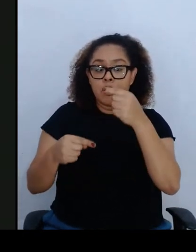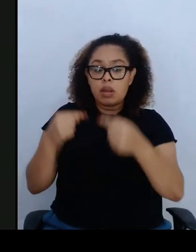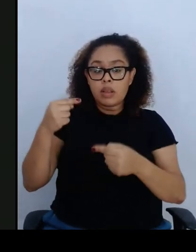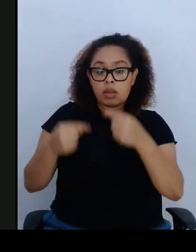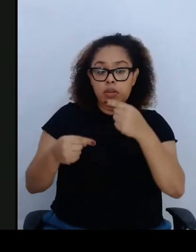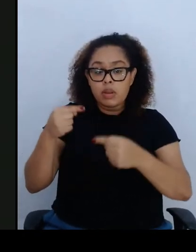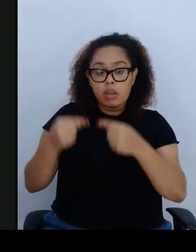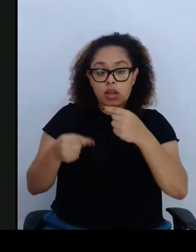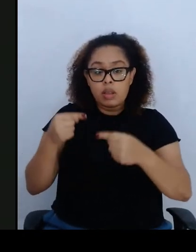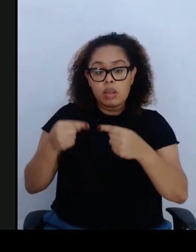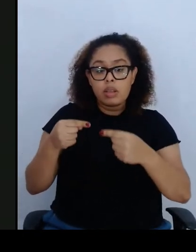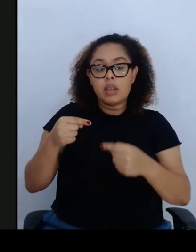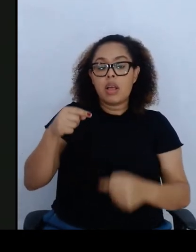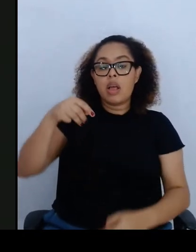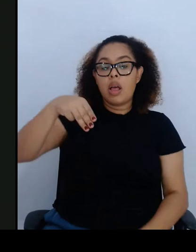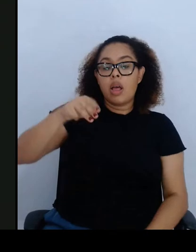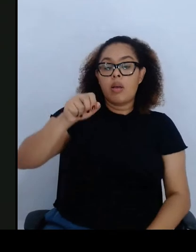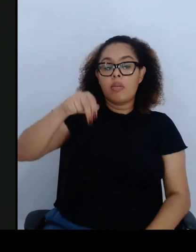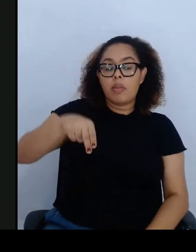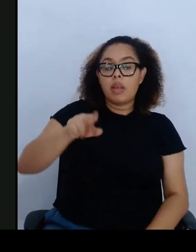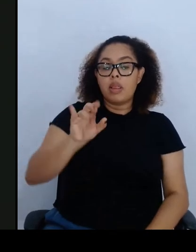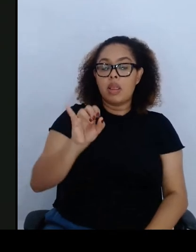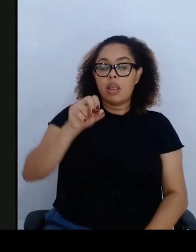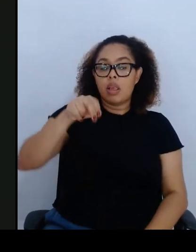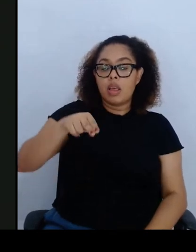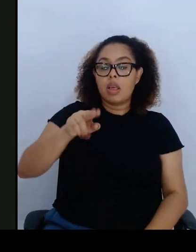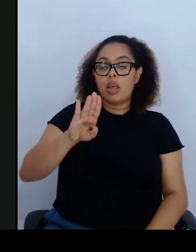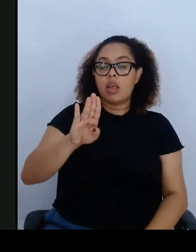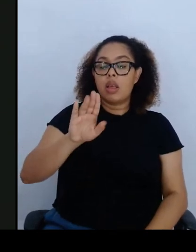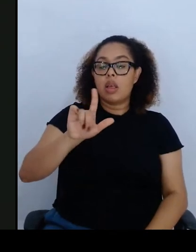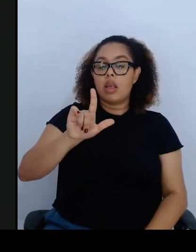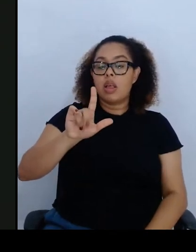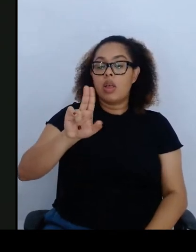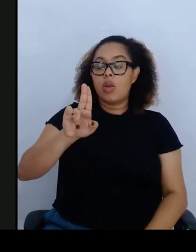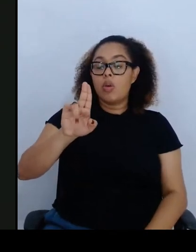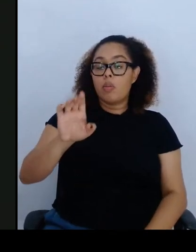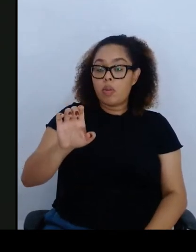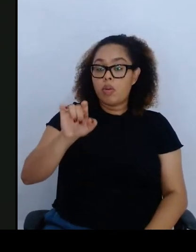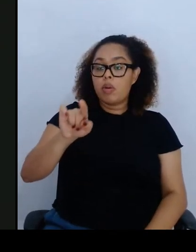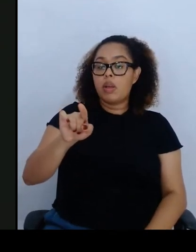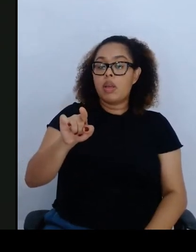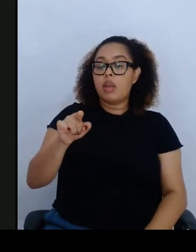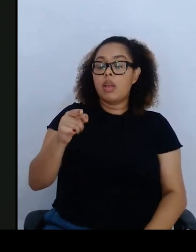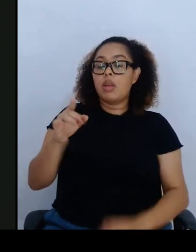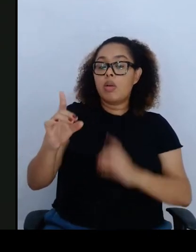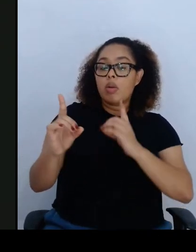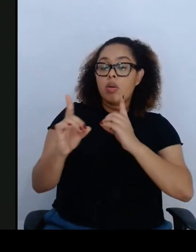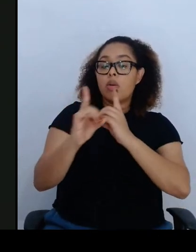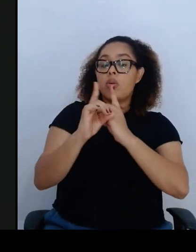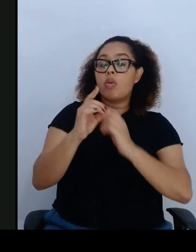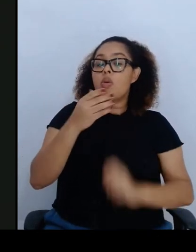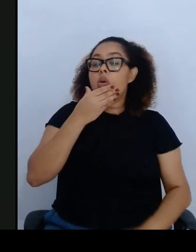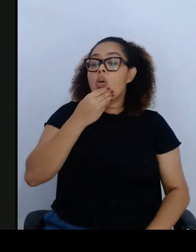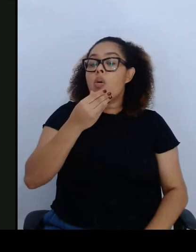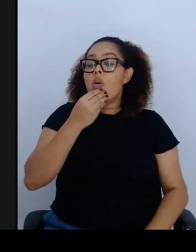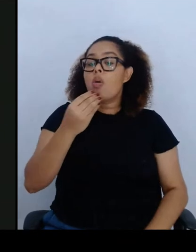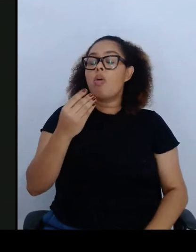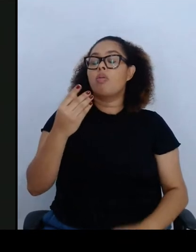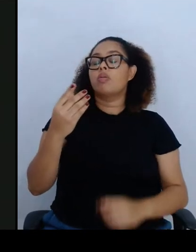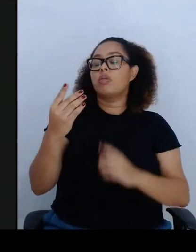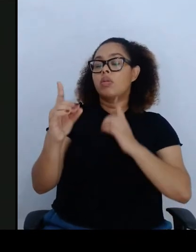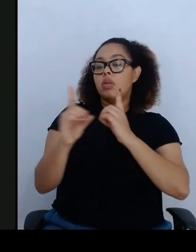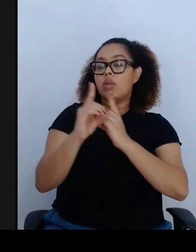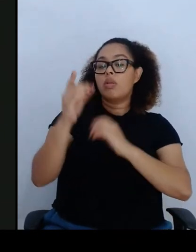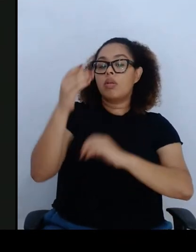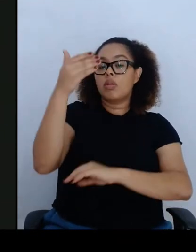Man in Blue obras inspiradas no encontro de bacon com um homem que ele conheceu em um hotel relacionado aí a prática